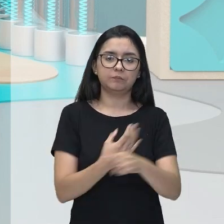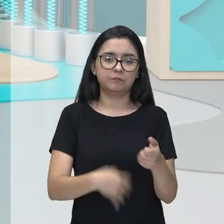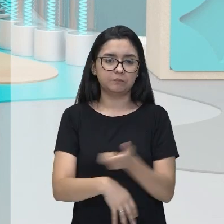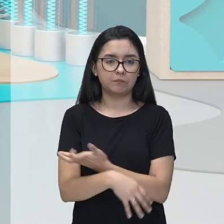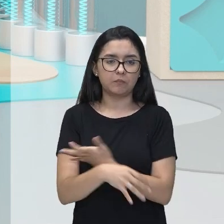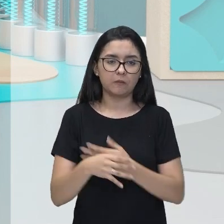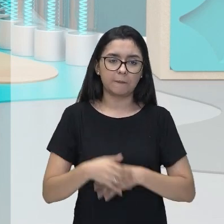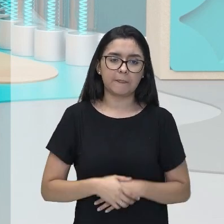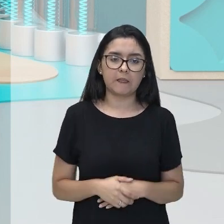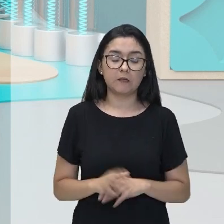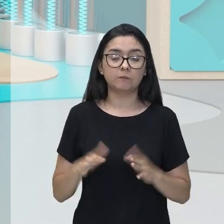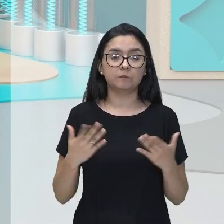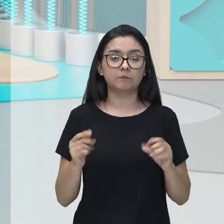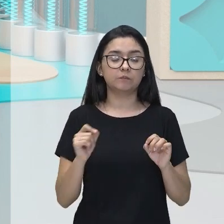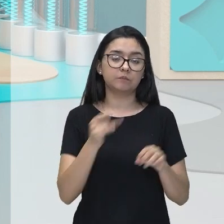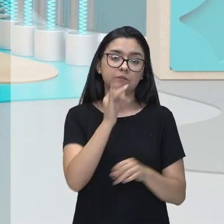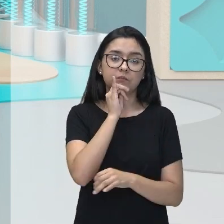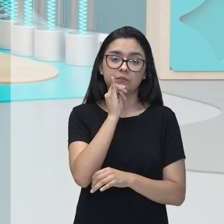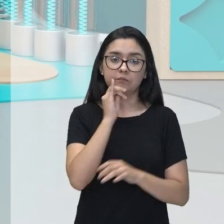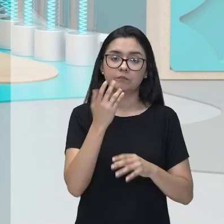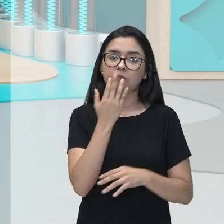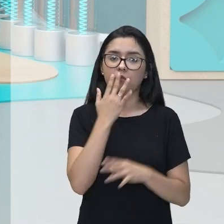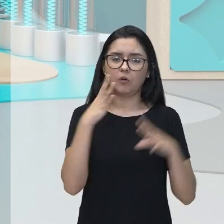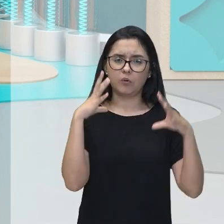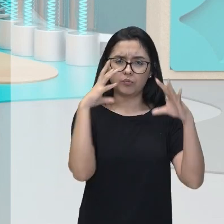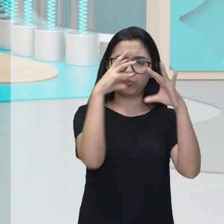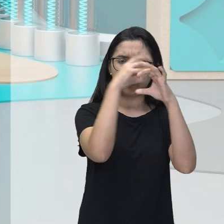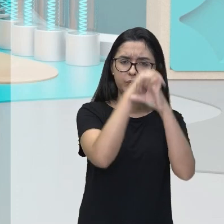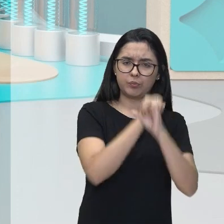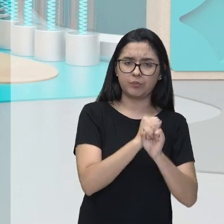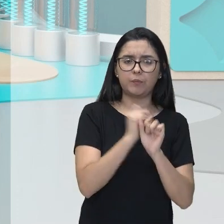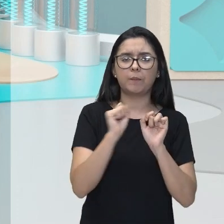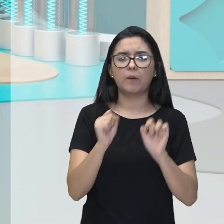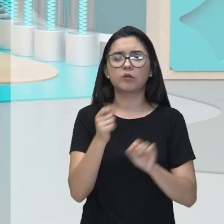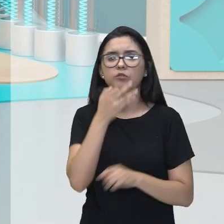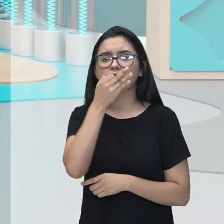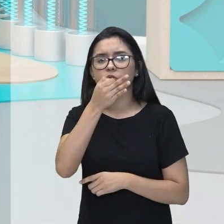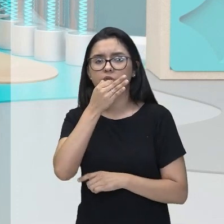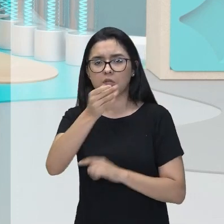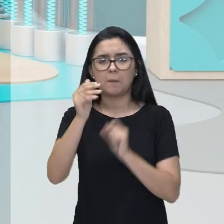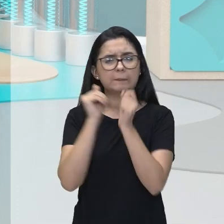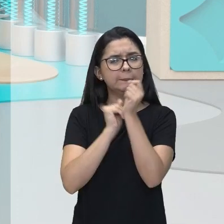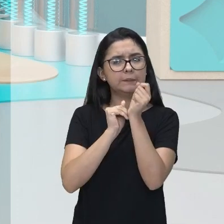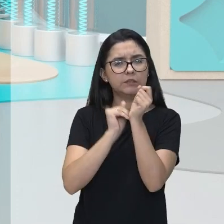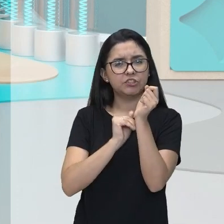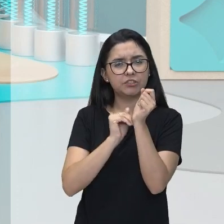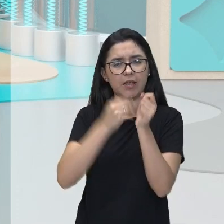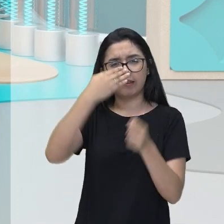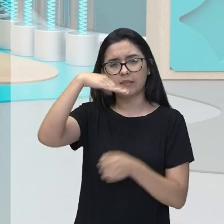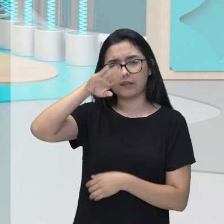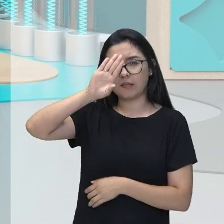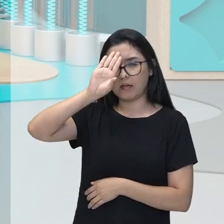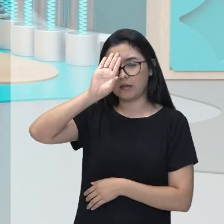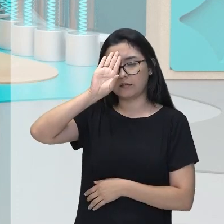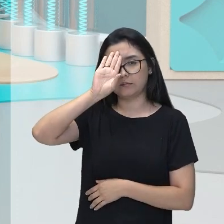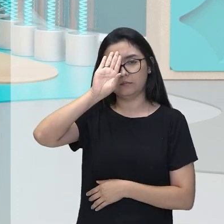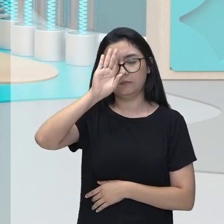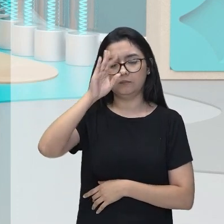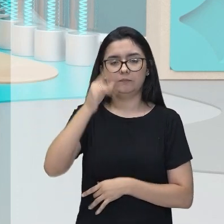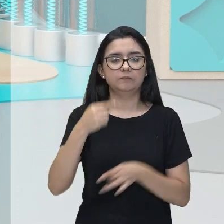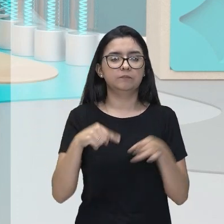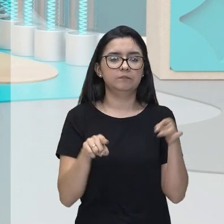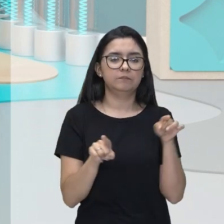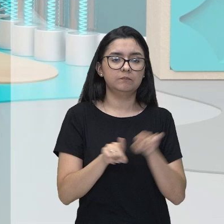cores escuras e intensas podem sugerir mistério, drama e